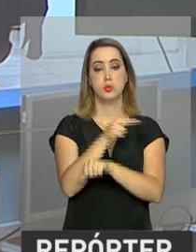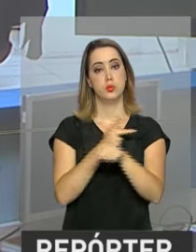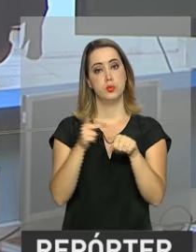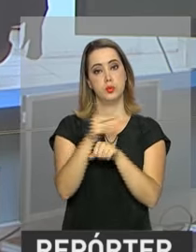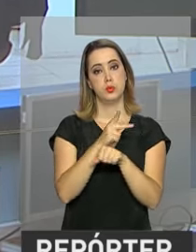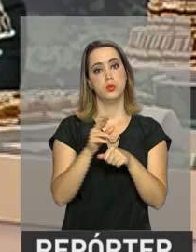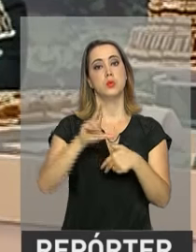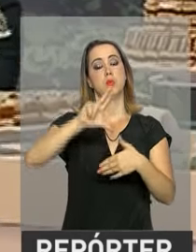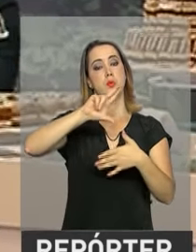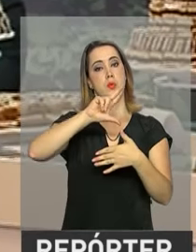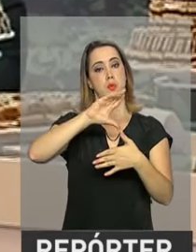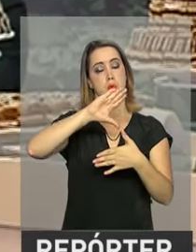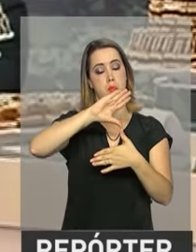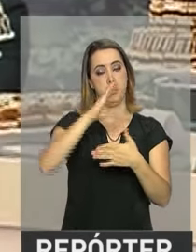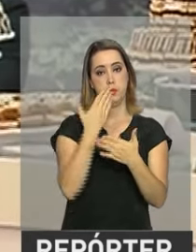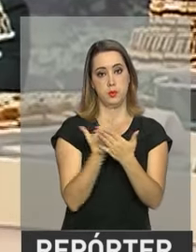negócios.